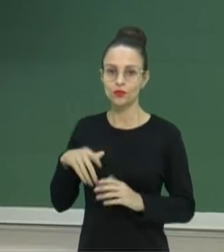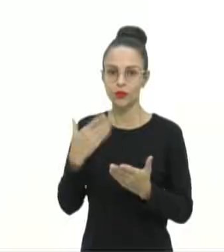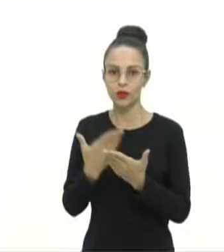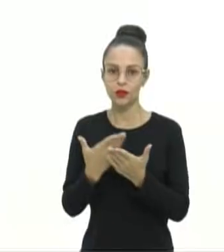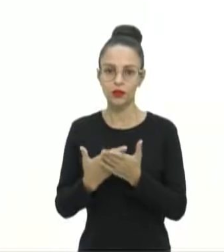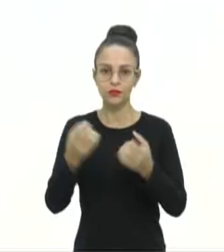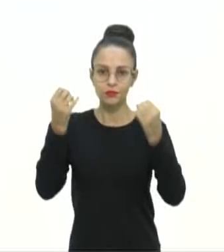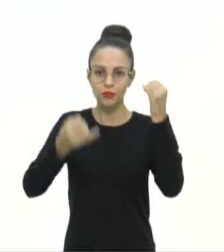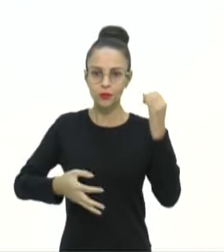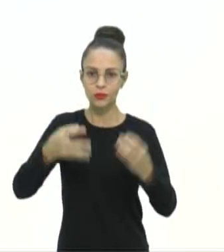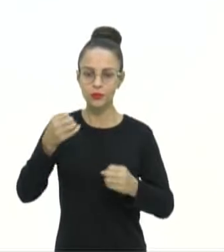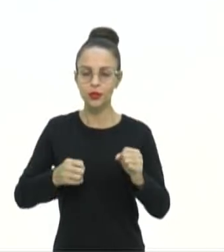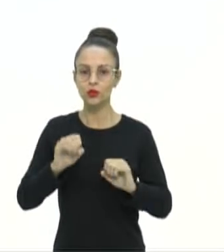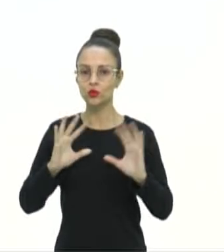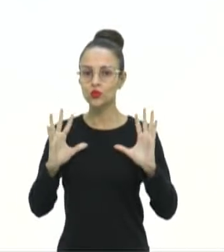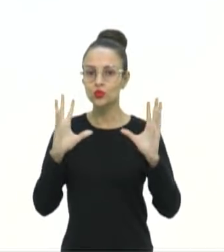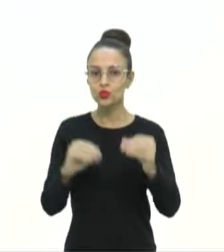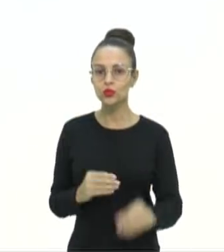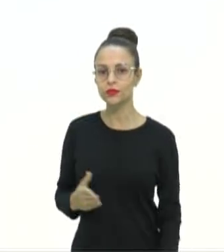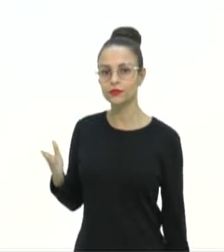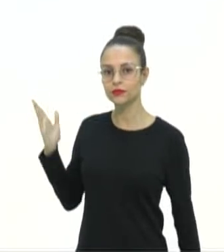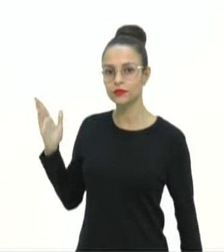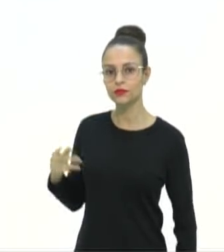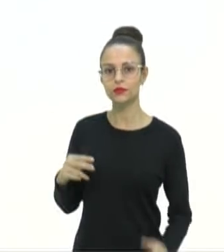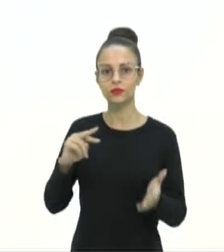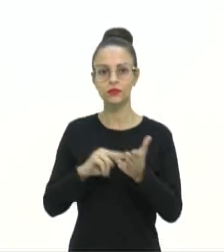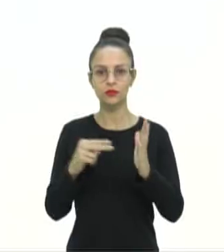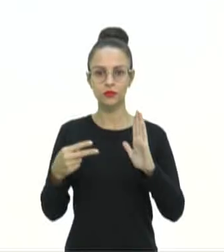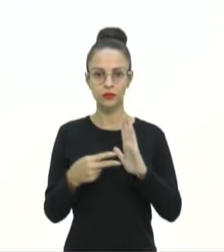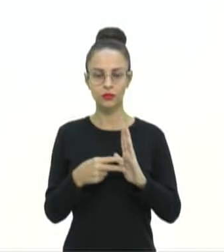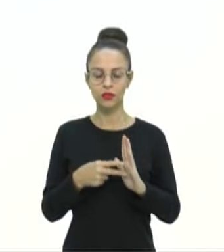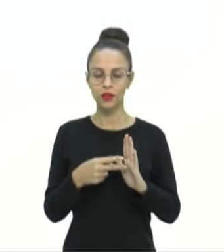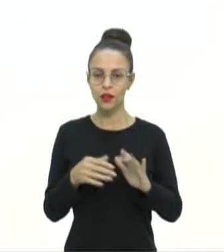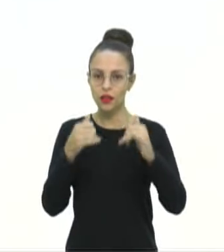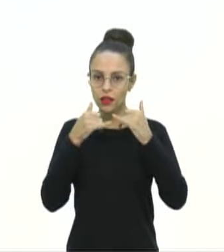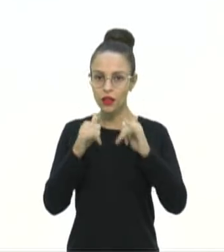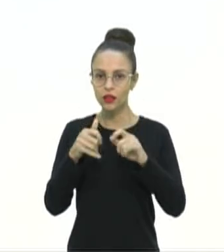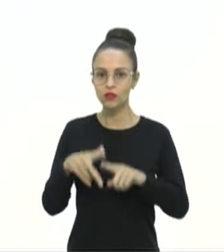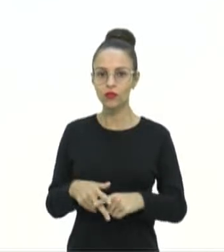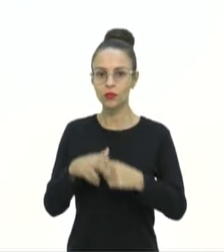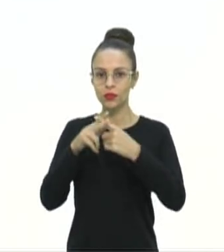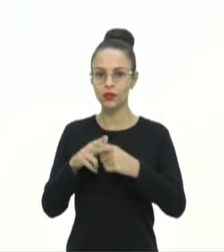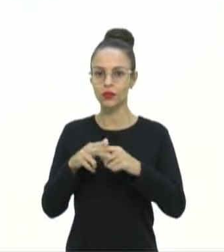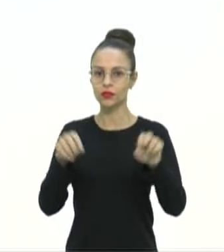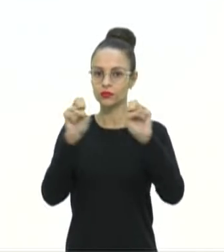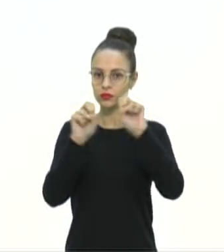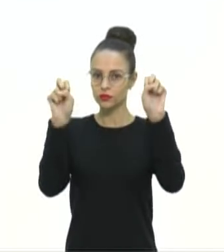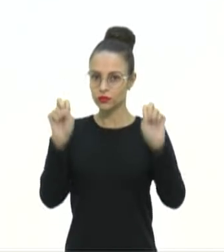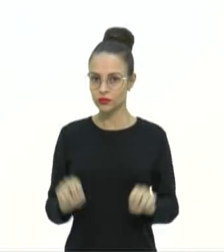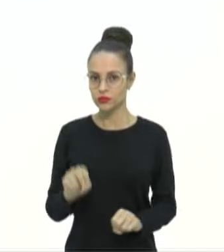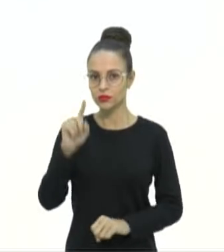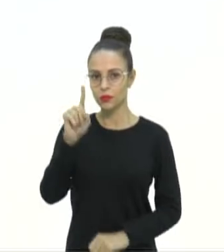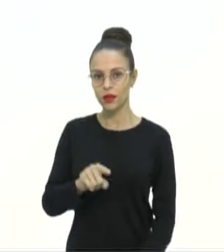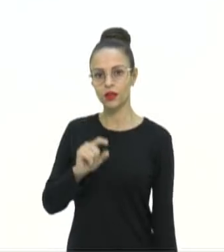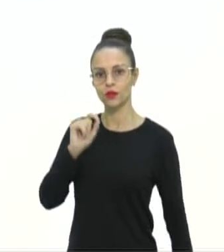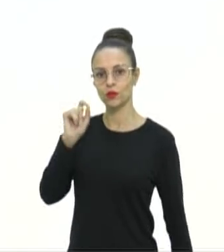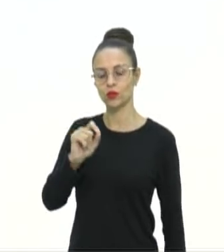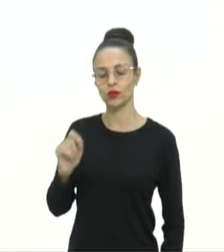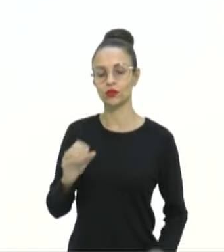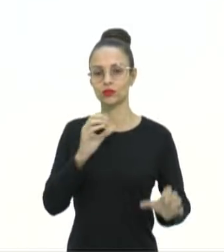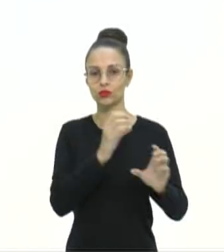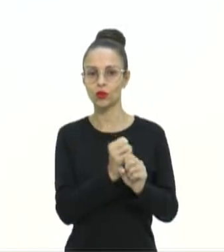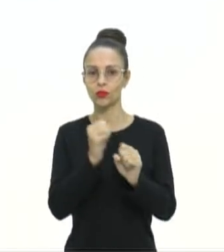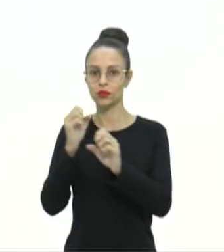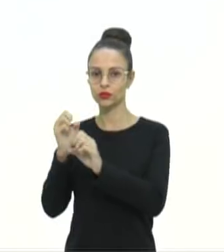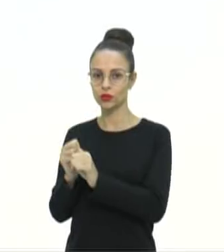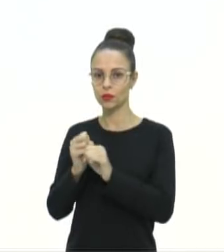que tudo isso aqui representa a energia mecânica do sistema, né? Que a energia mecânica, nesse caso, é a soma da